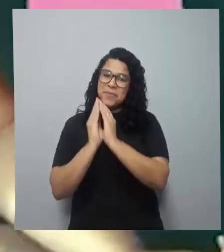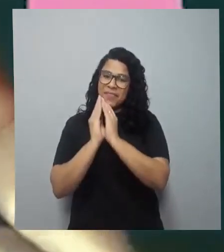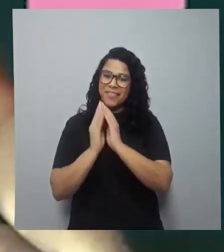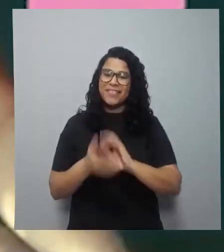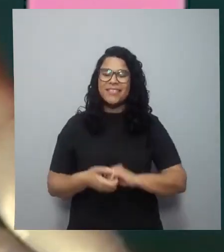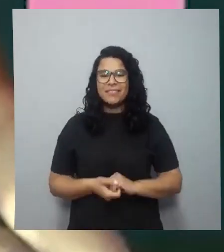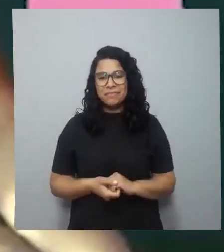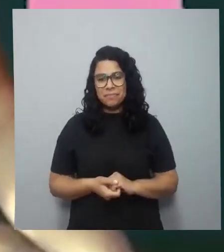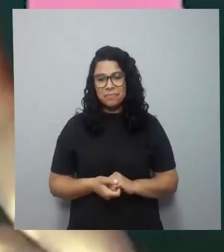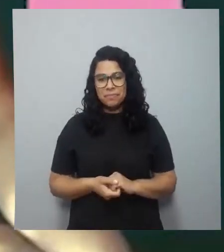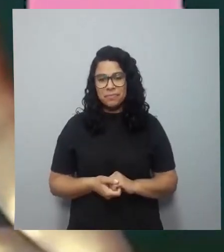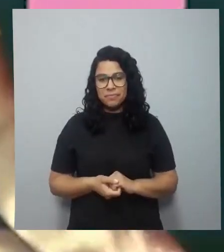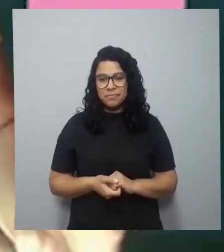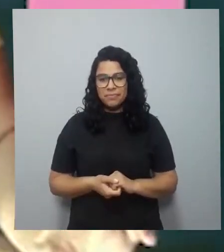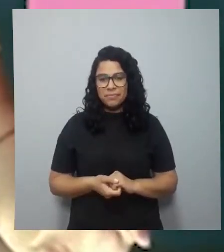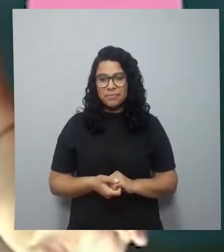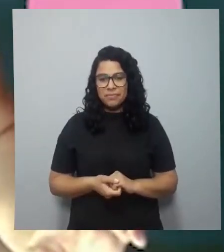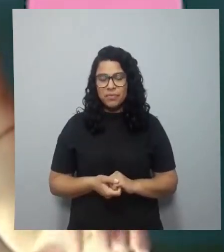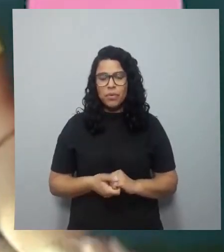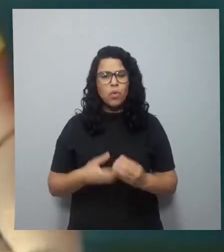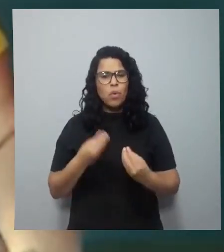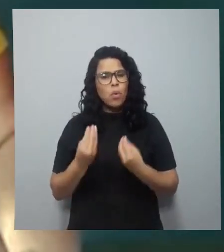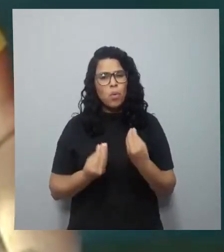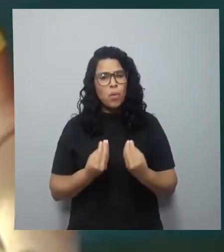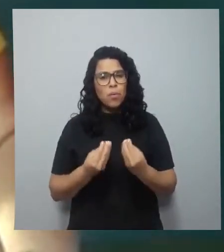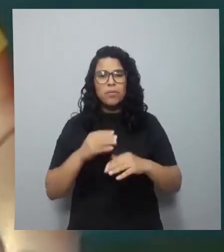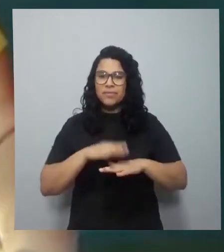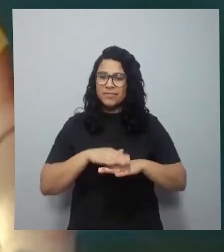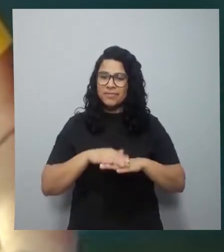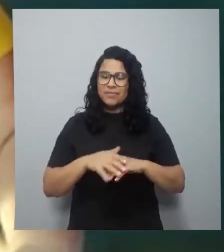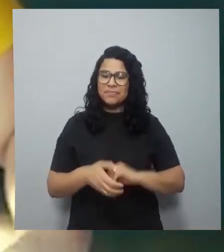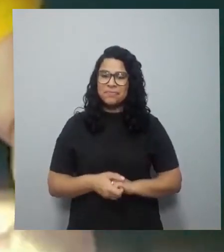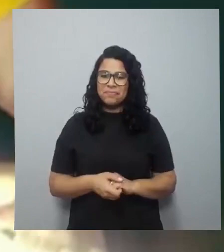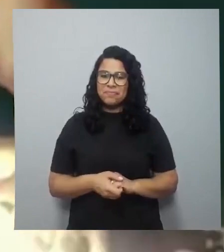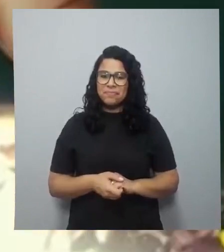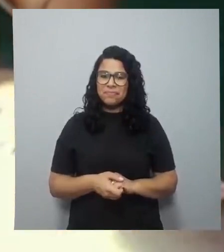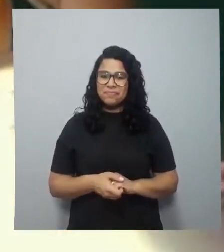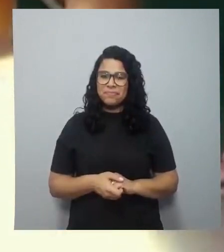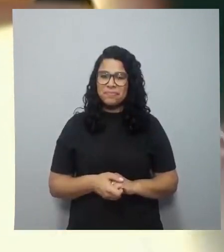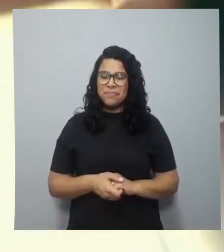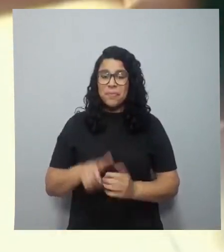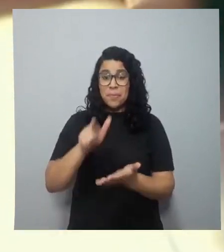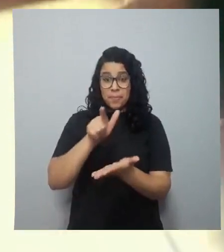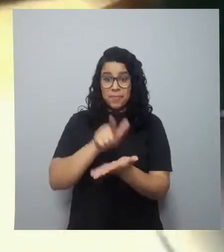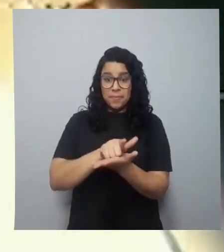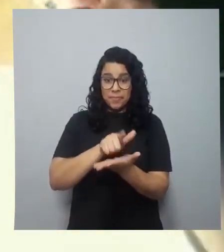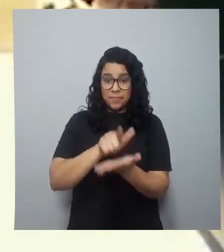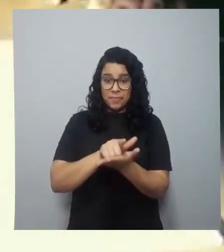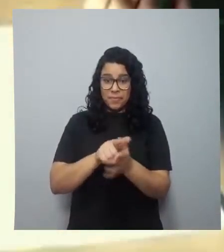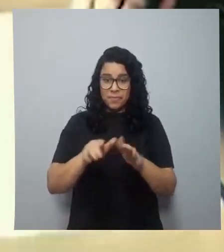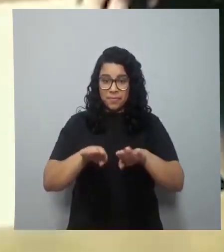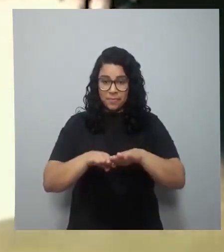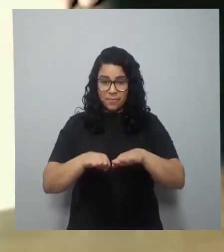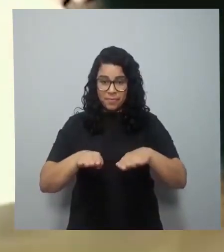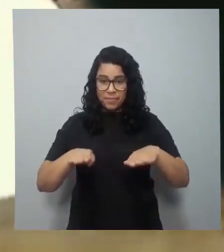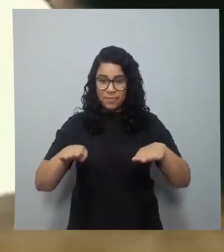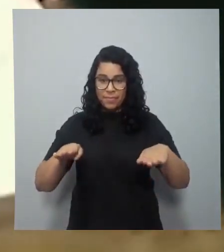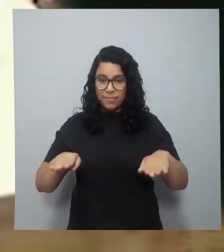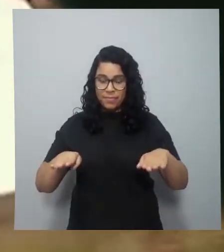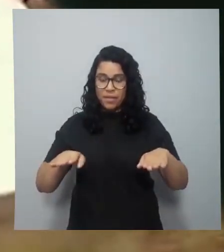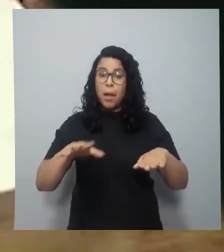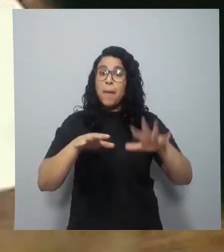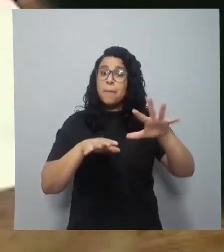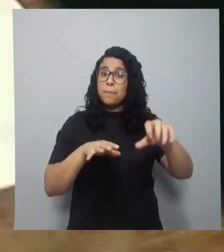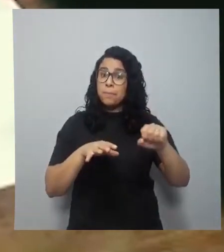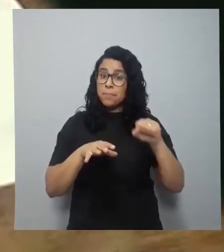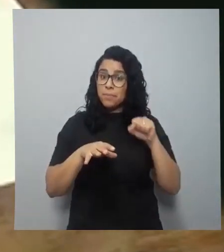de bonequinho. Como que a gente vai trabalhar? Você vai pegar o seu animalzinho e vai colocar em cima da folha para que ele